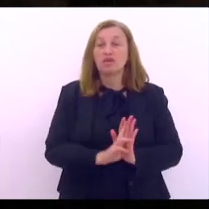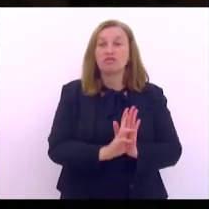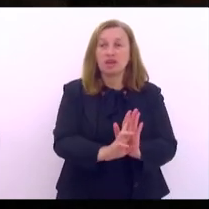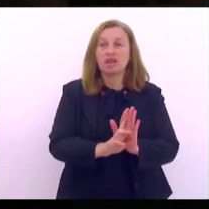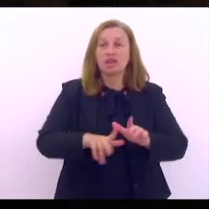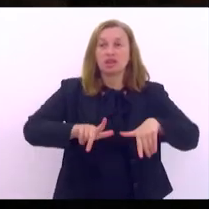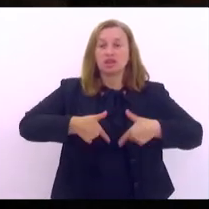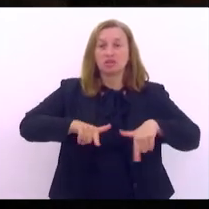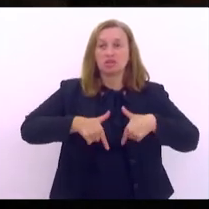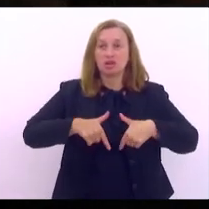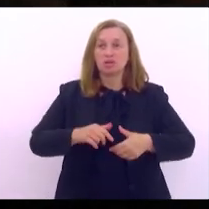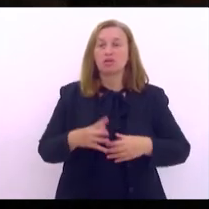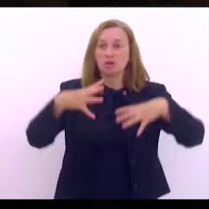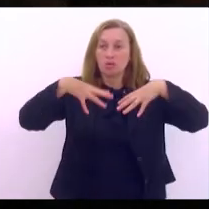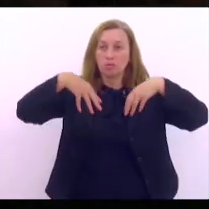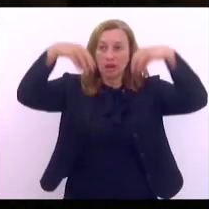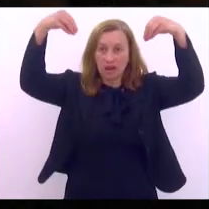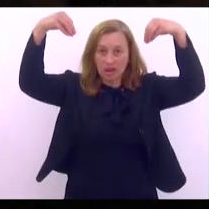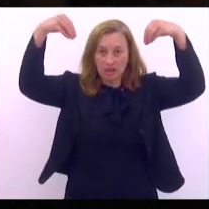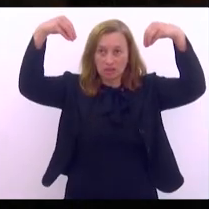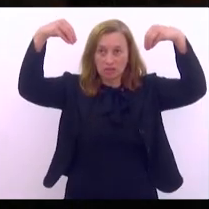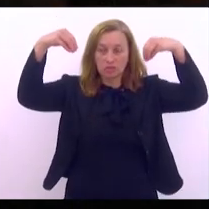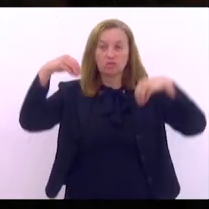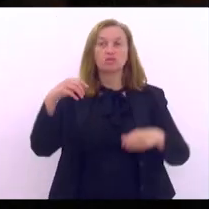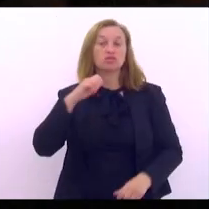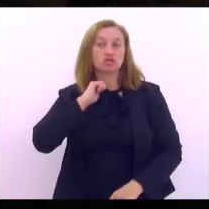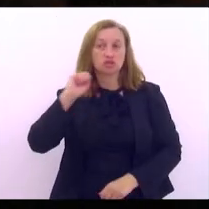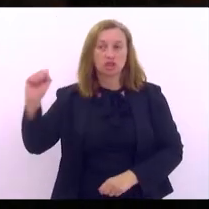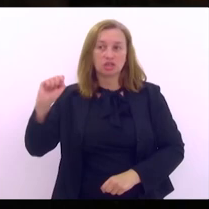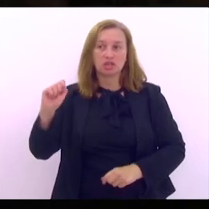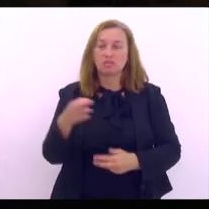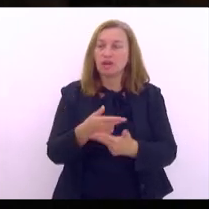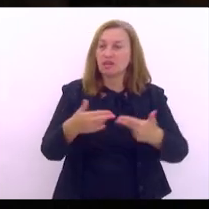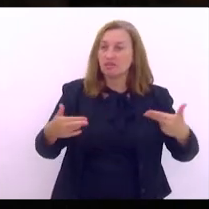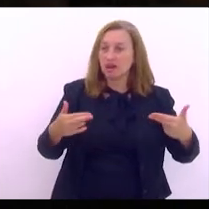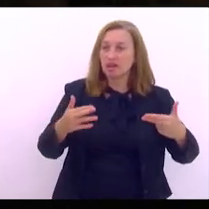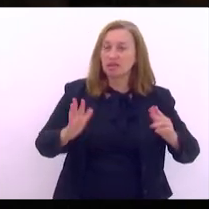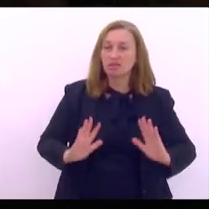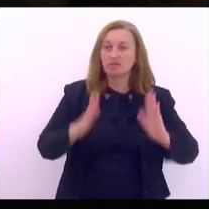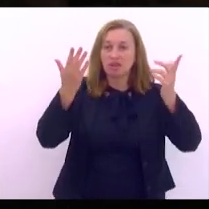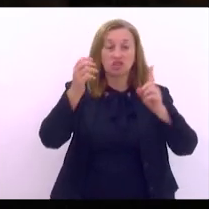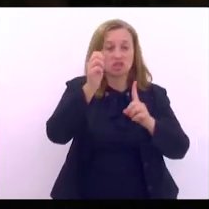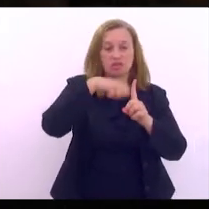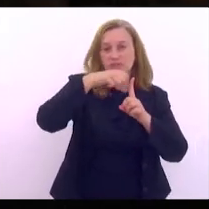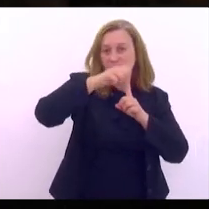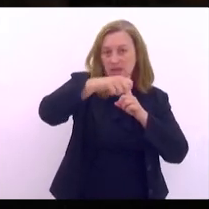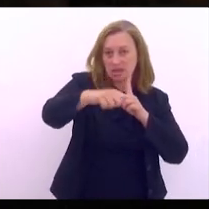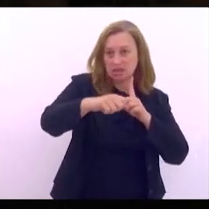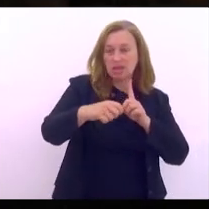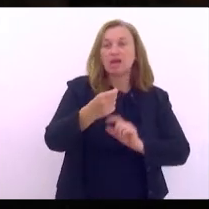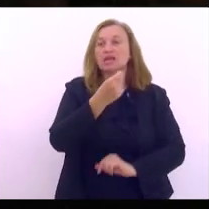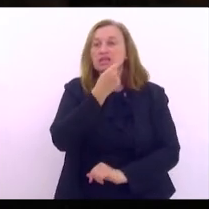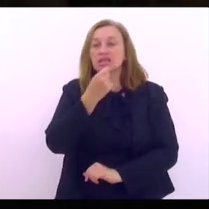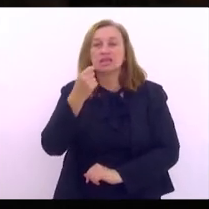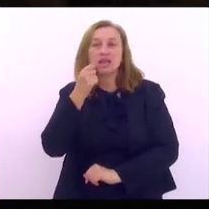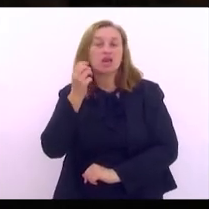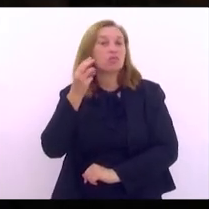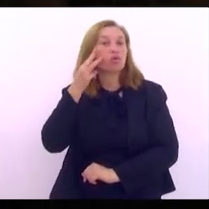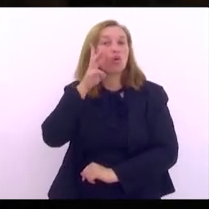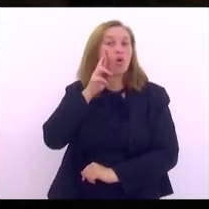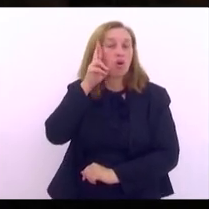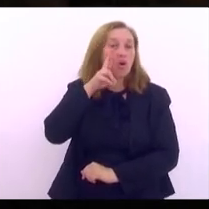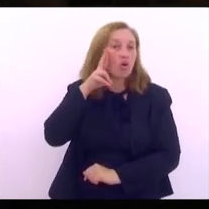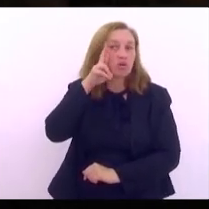uma iluminação apropriada para grandes eventos e meses, né? Dia setembro rosa, não sei o quê,